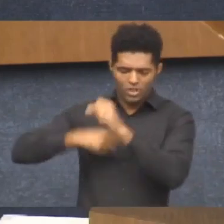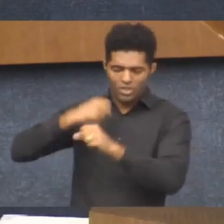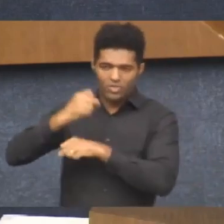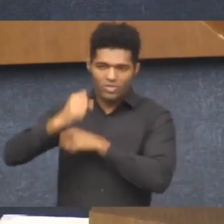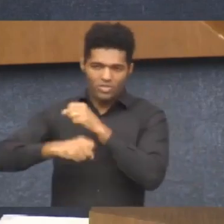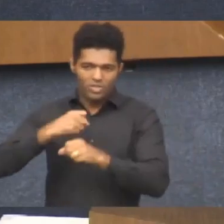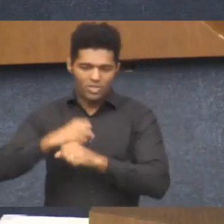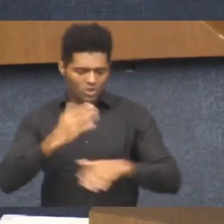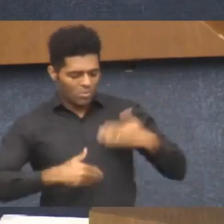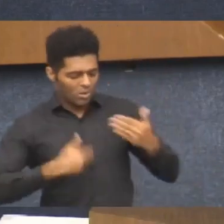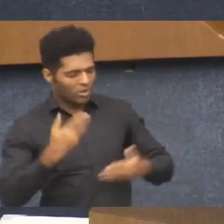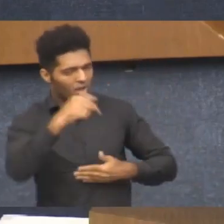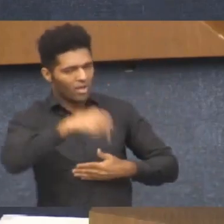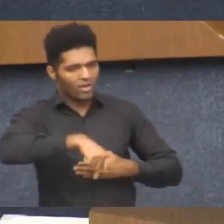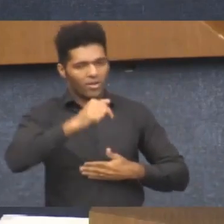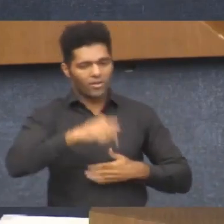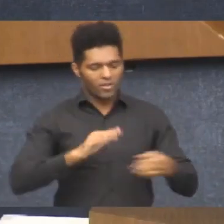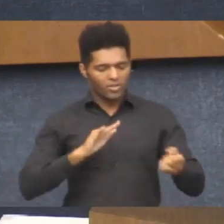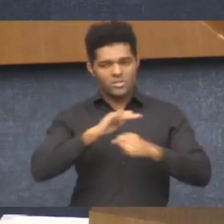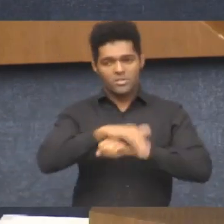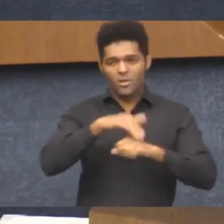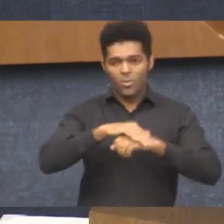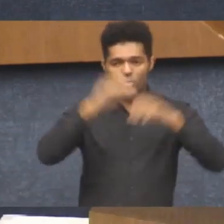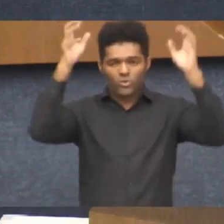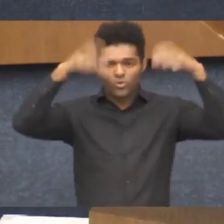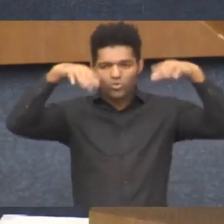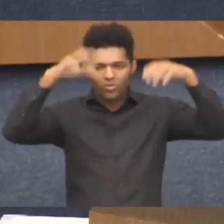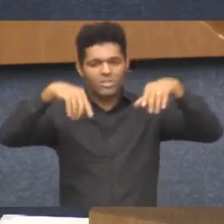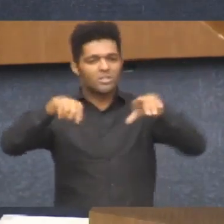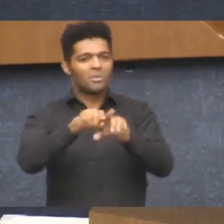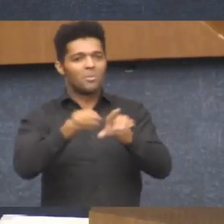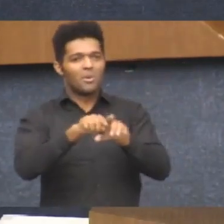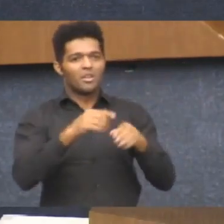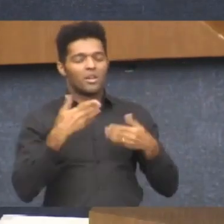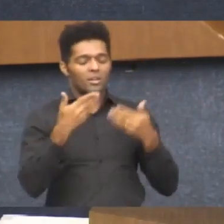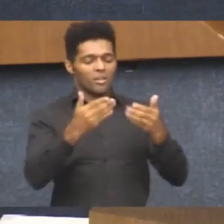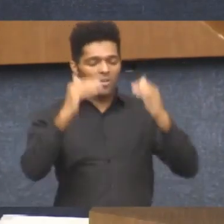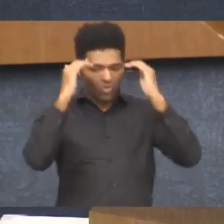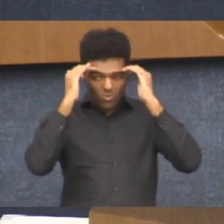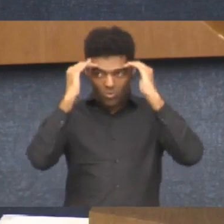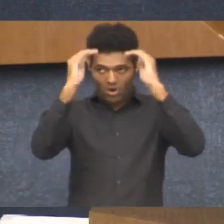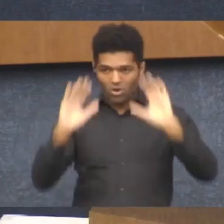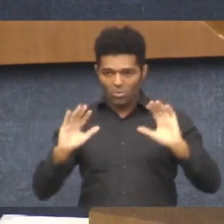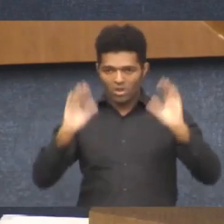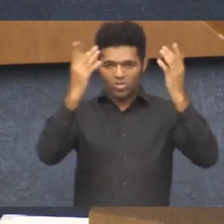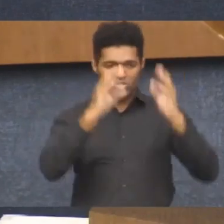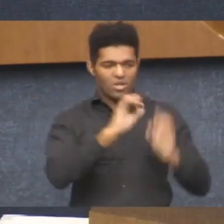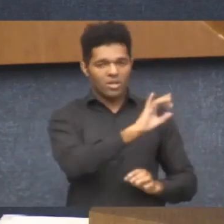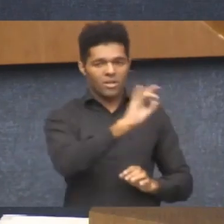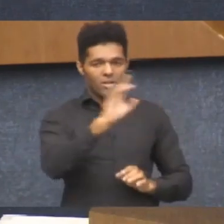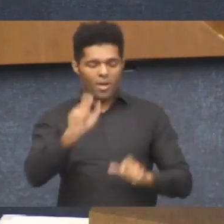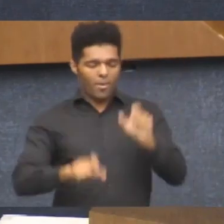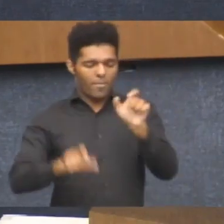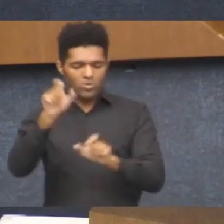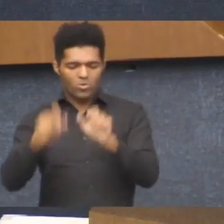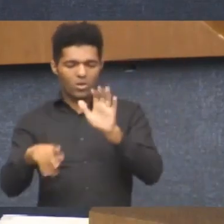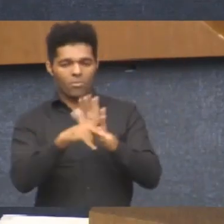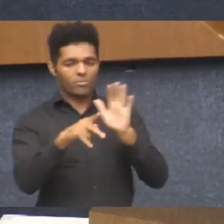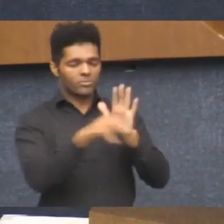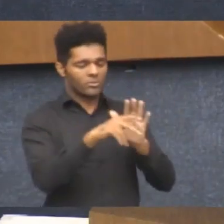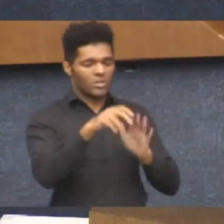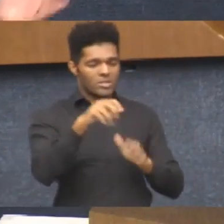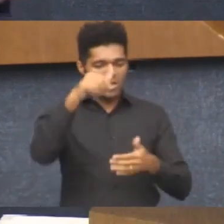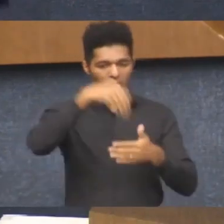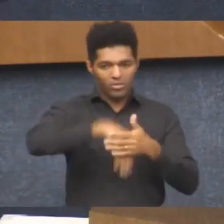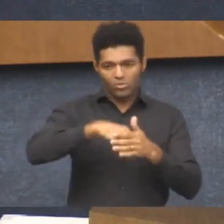chuvosa, para a gente primeiro homenagear, né, cada um e cada uma, cada médica e médico de família e comunidade aqui do SUS BH, mas